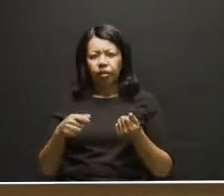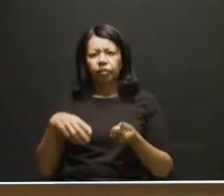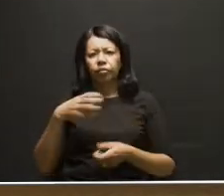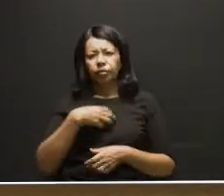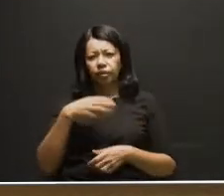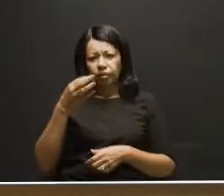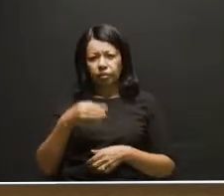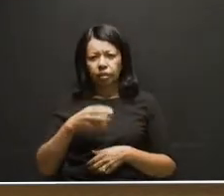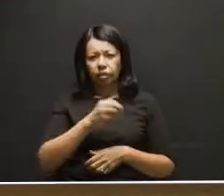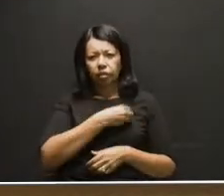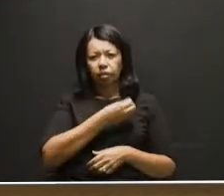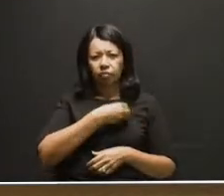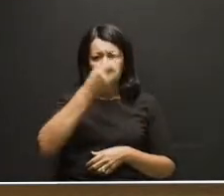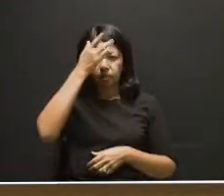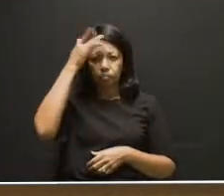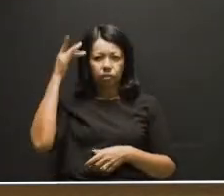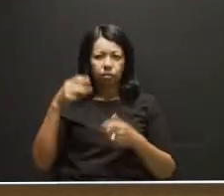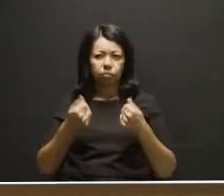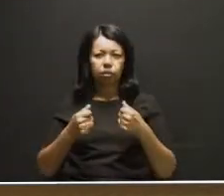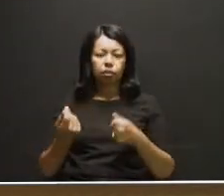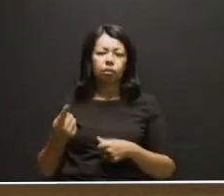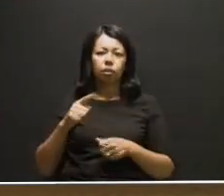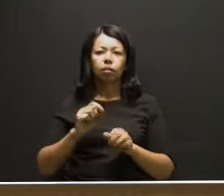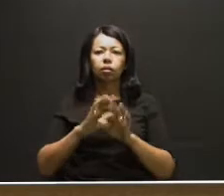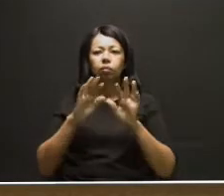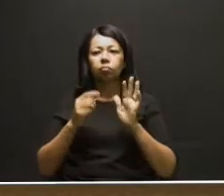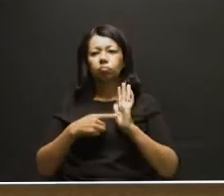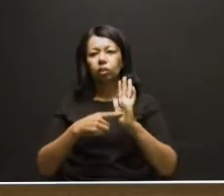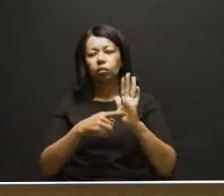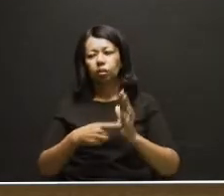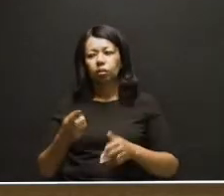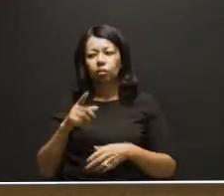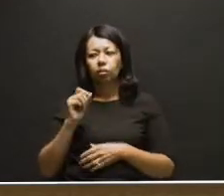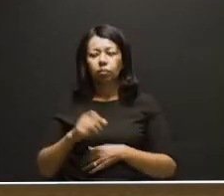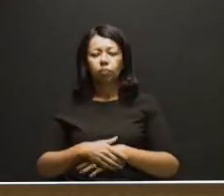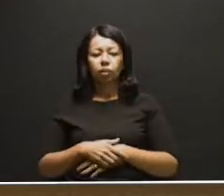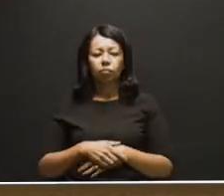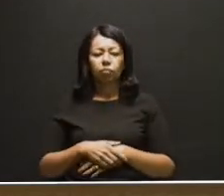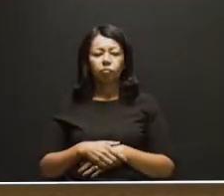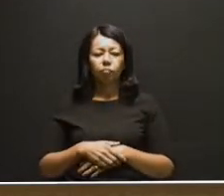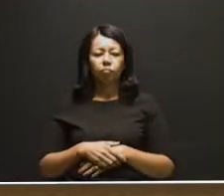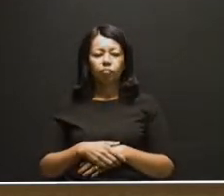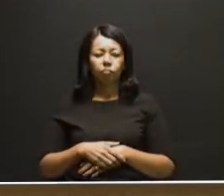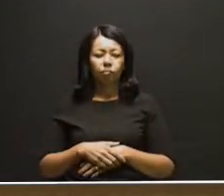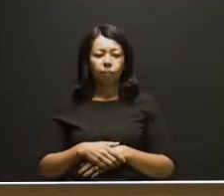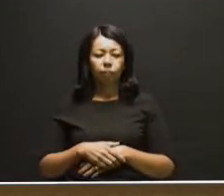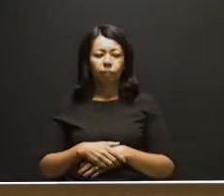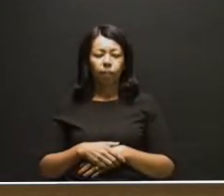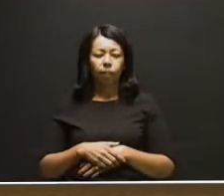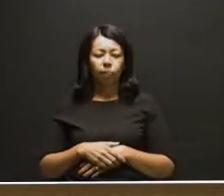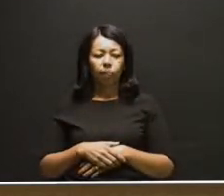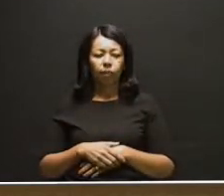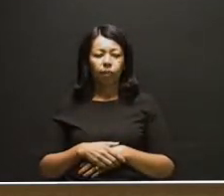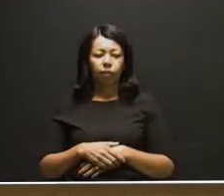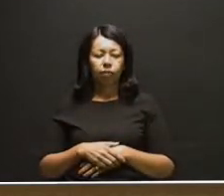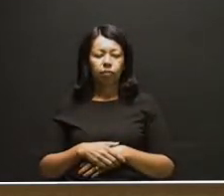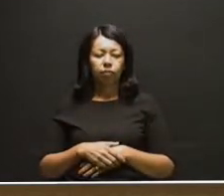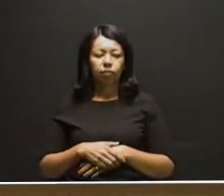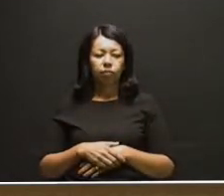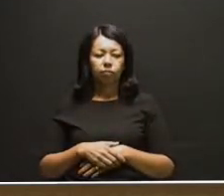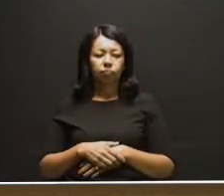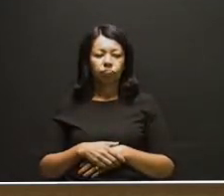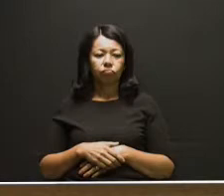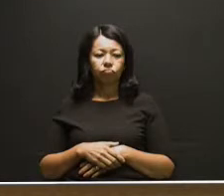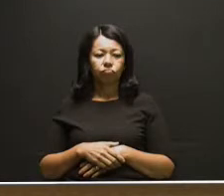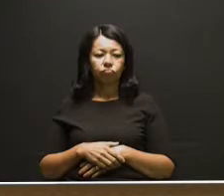na vida do cidadão temos que ter aqui esclarecimentos nós não pedimos a saída pedimos apenas esclarecimentos não